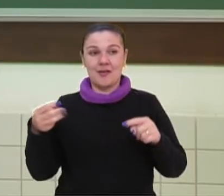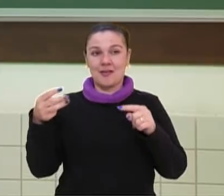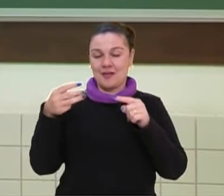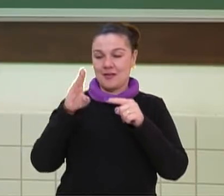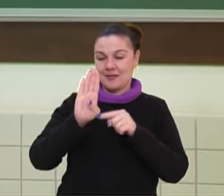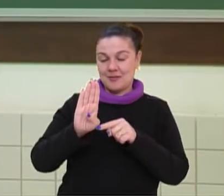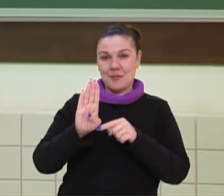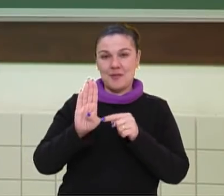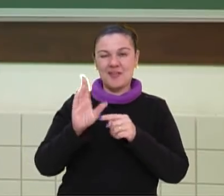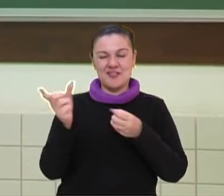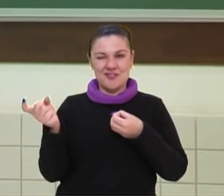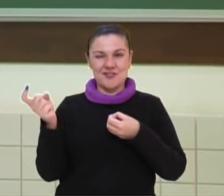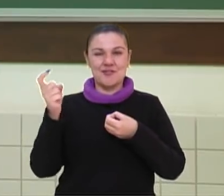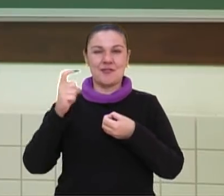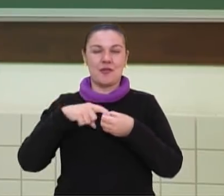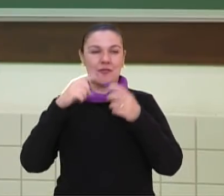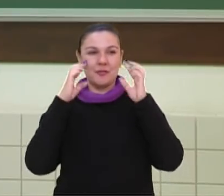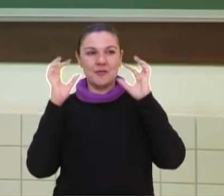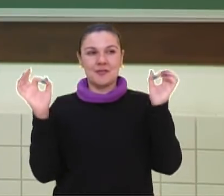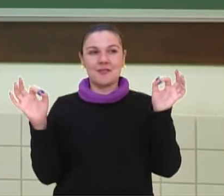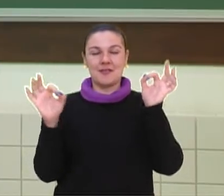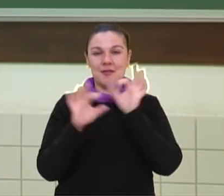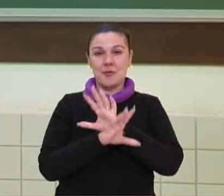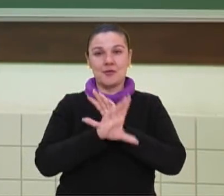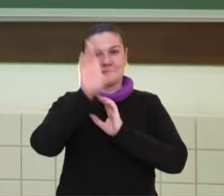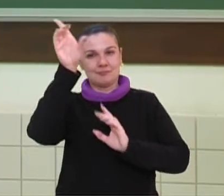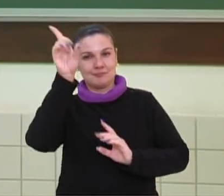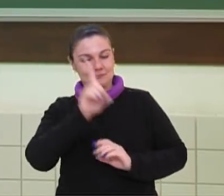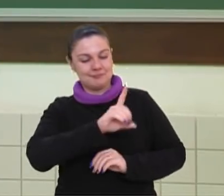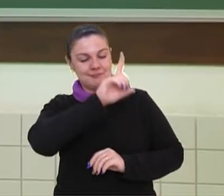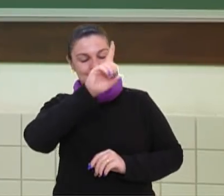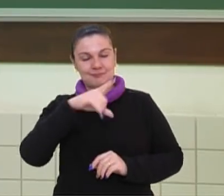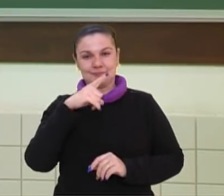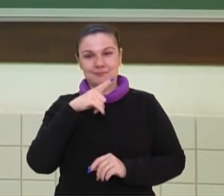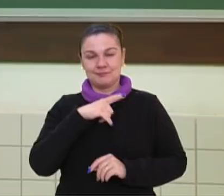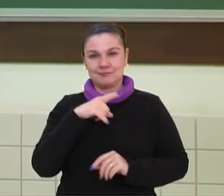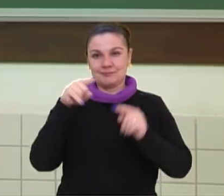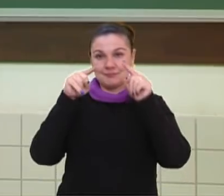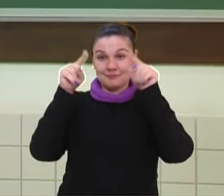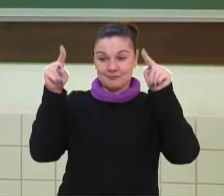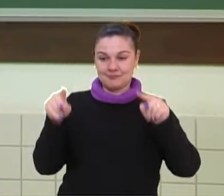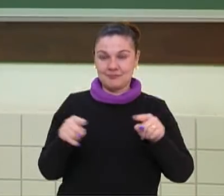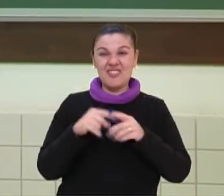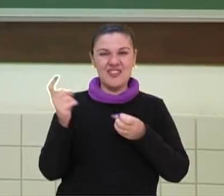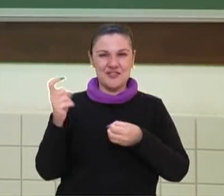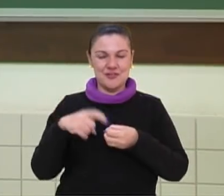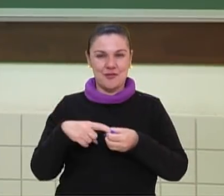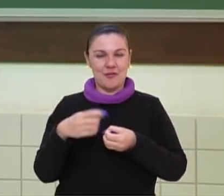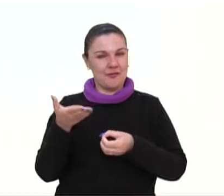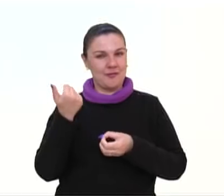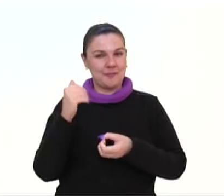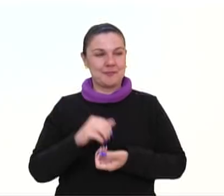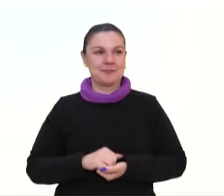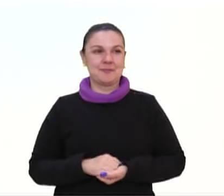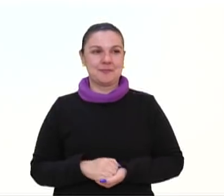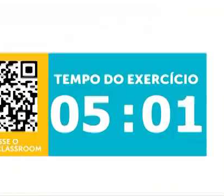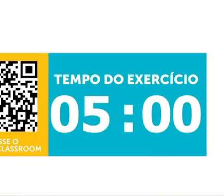multiplicação aí, né? E a gente vai concluir quantas diagonais tem um hexágono, tá bom? A gente já retorna, hein? Vamos lá.